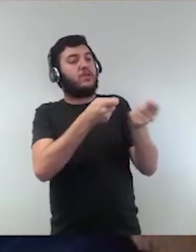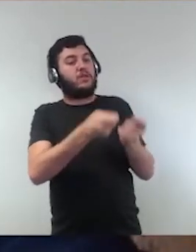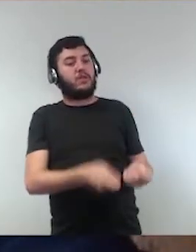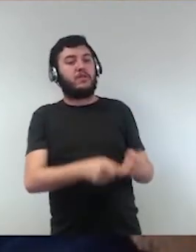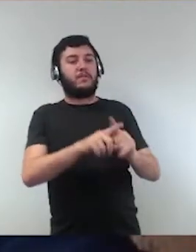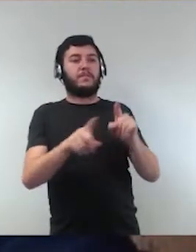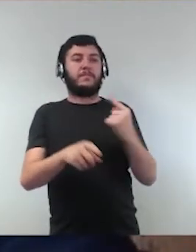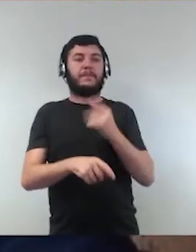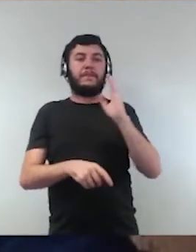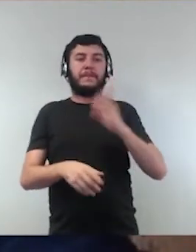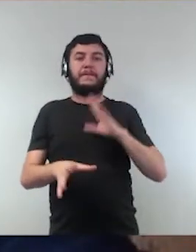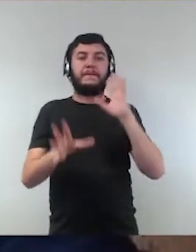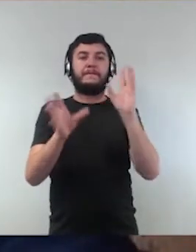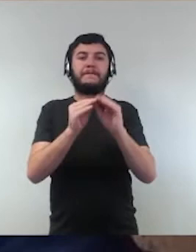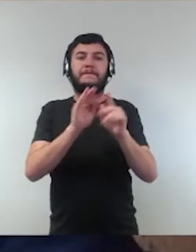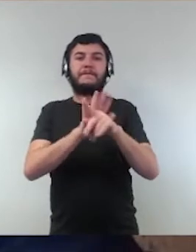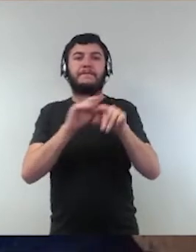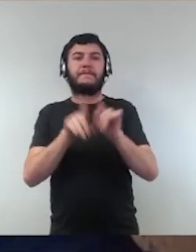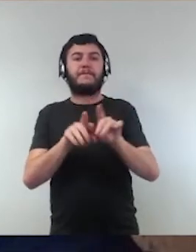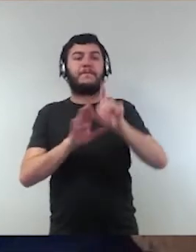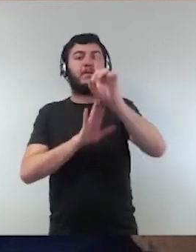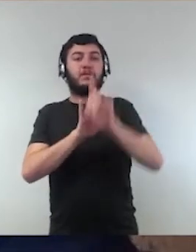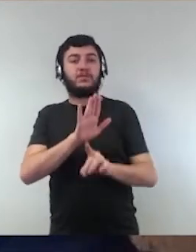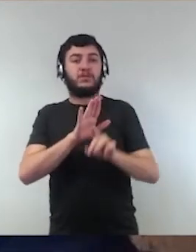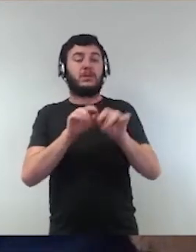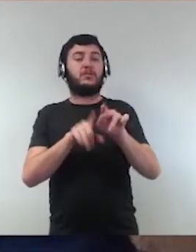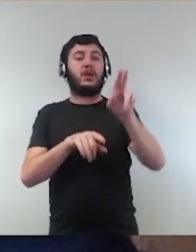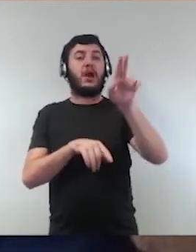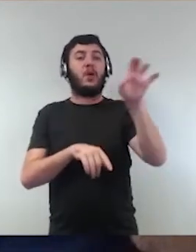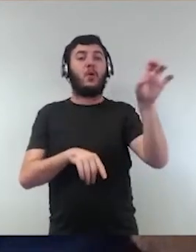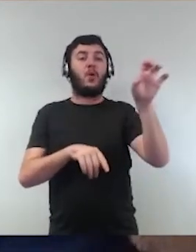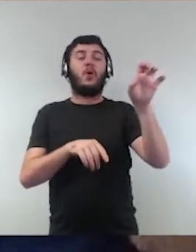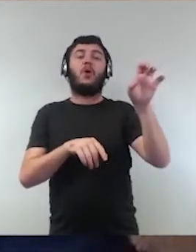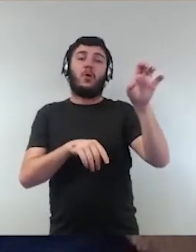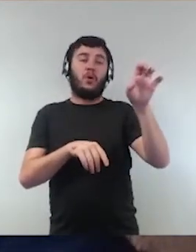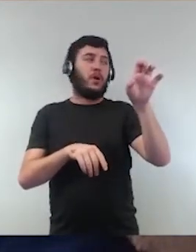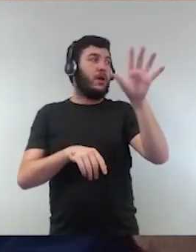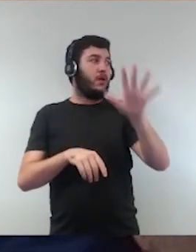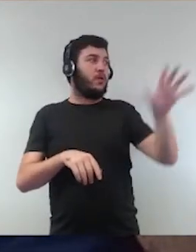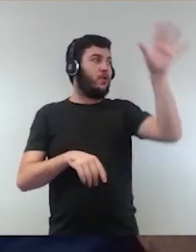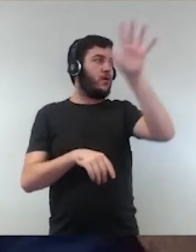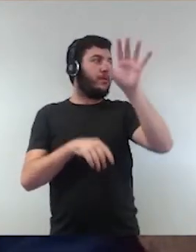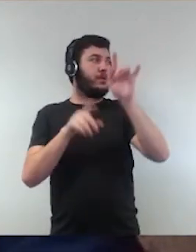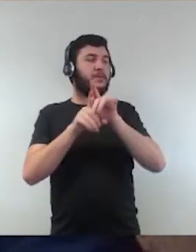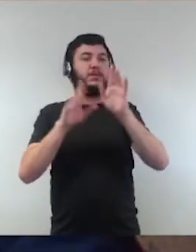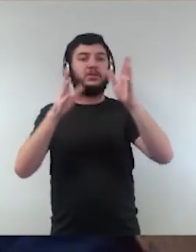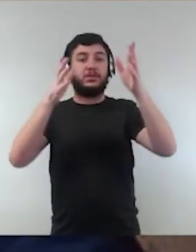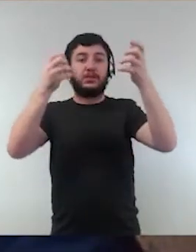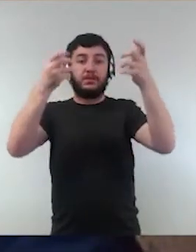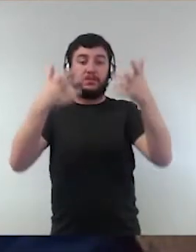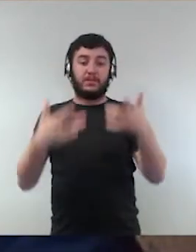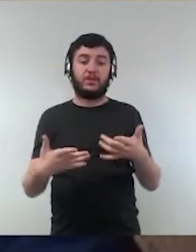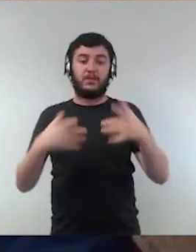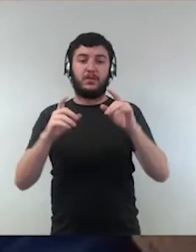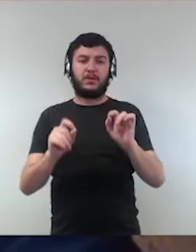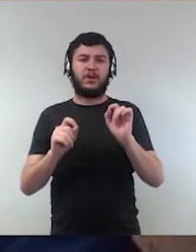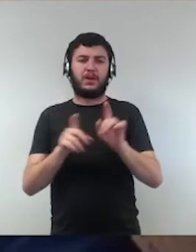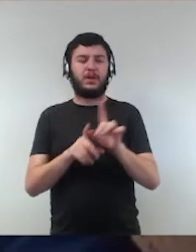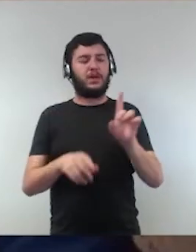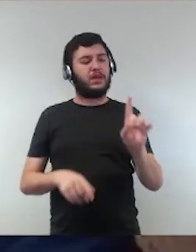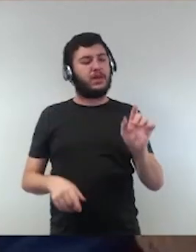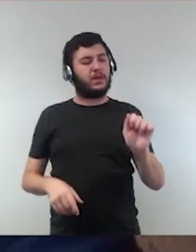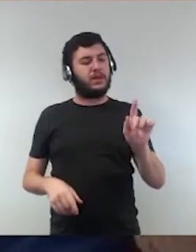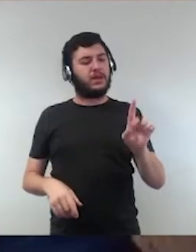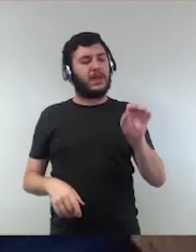de Direitos Fundamentais da União Europeia, ele especifica elementos da sua estrutura. Ele especifica que os dados devem ser objeto de